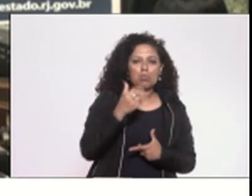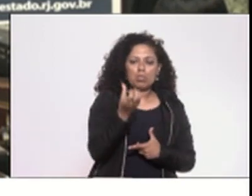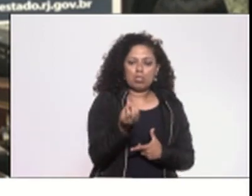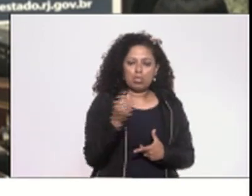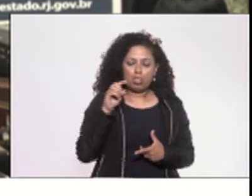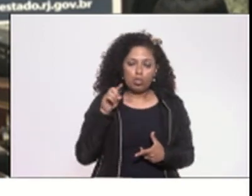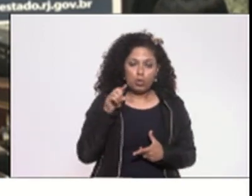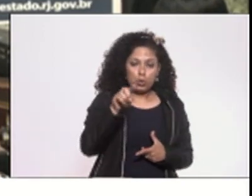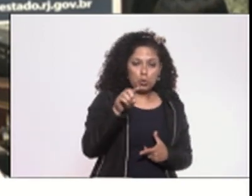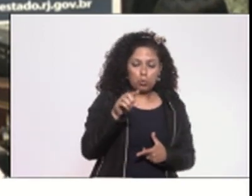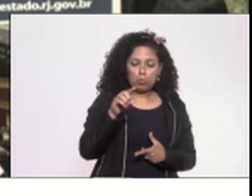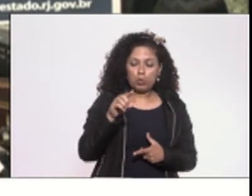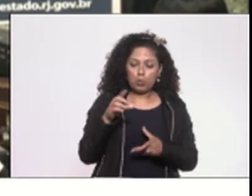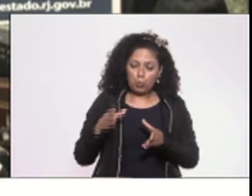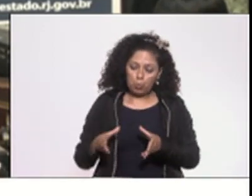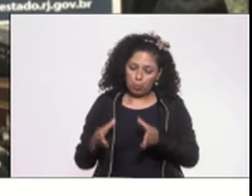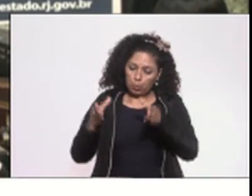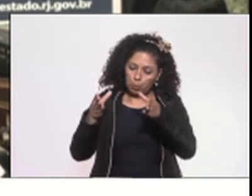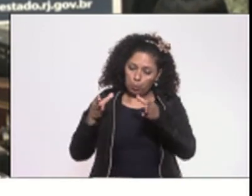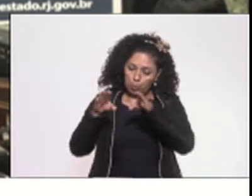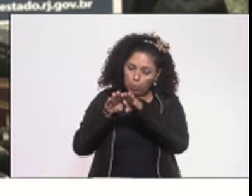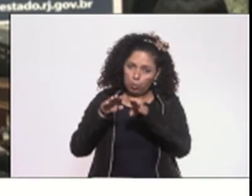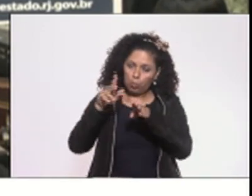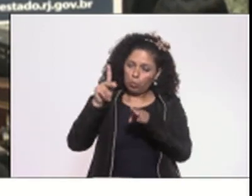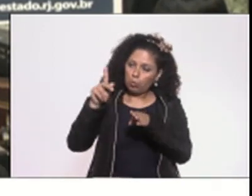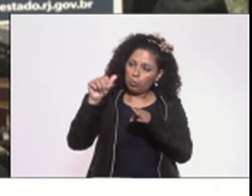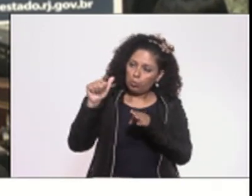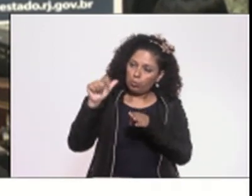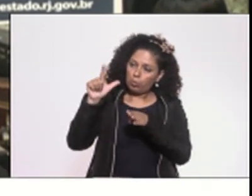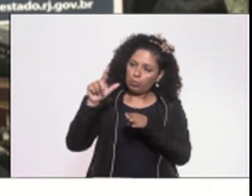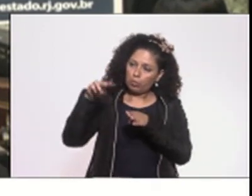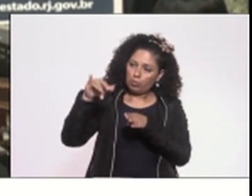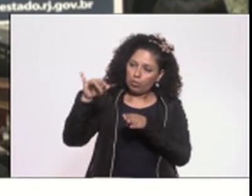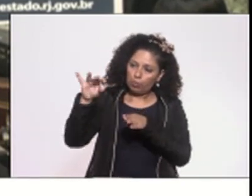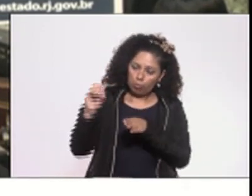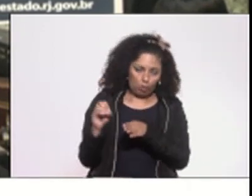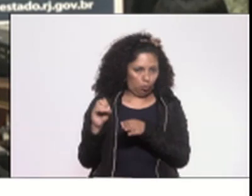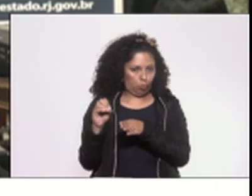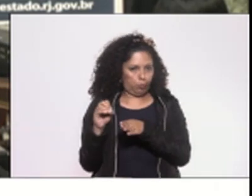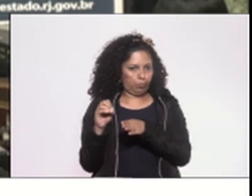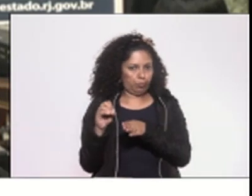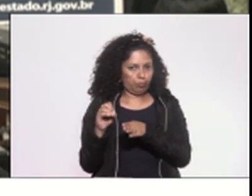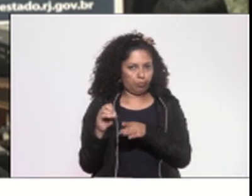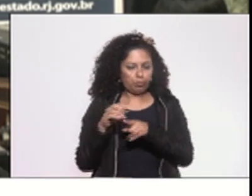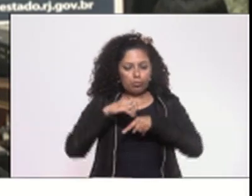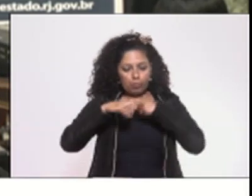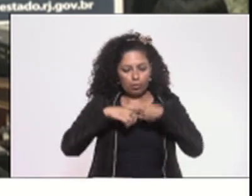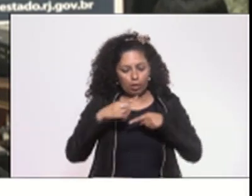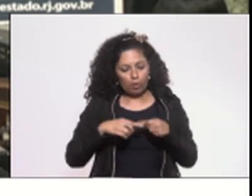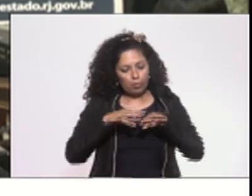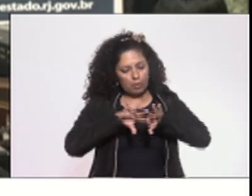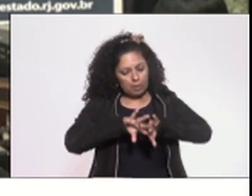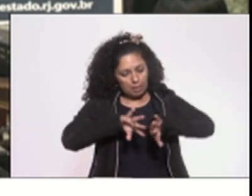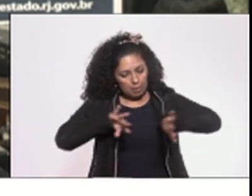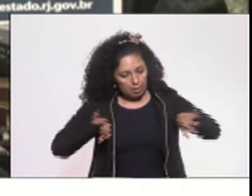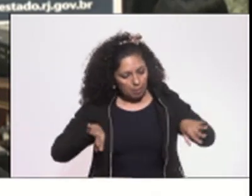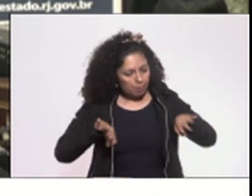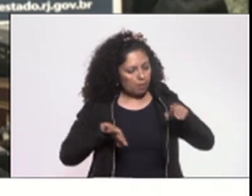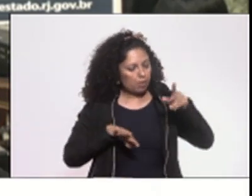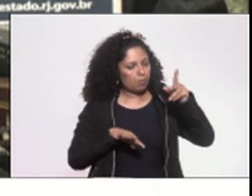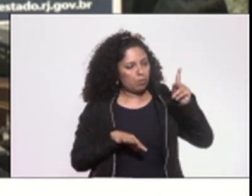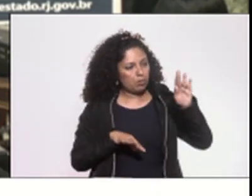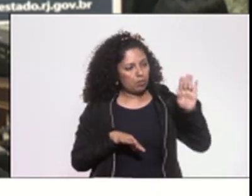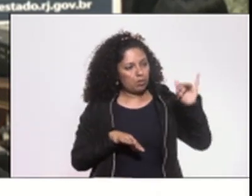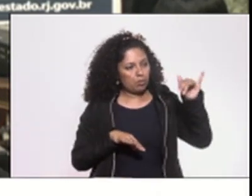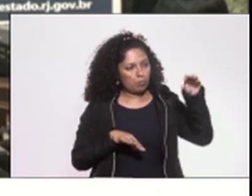potes de palmito, que é o que nós já produzimos hoje. Depois dessa produção, nós separamos essa biomassa em 2